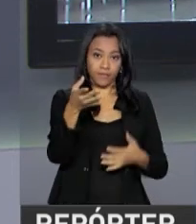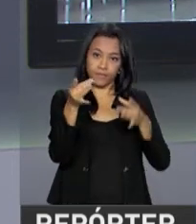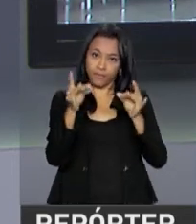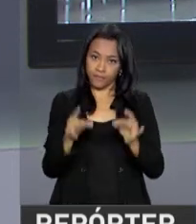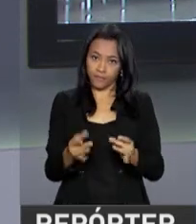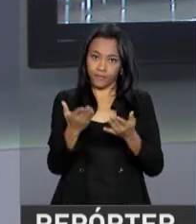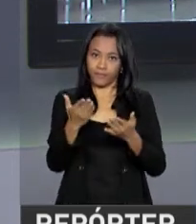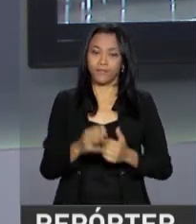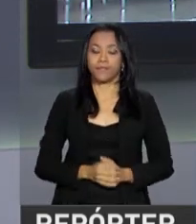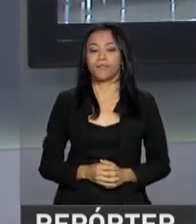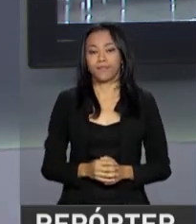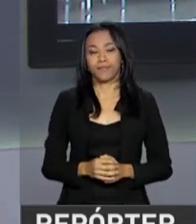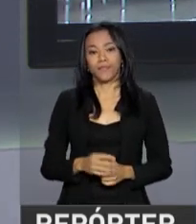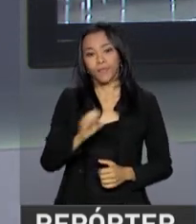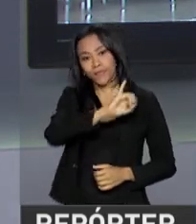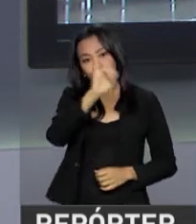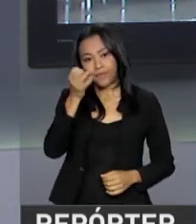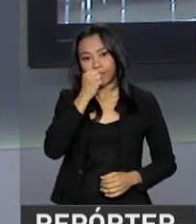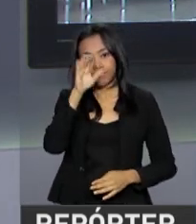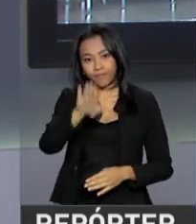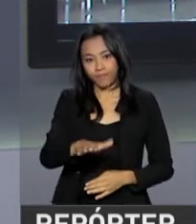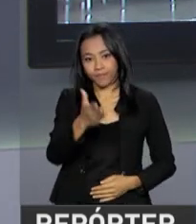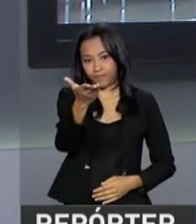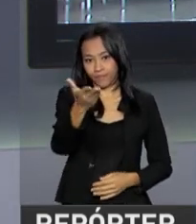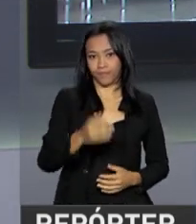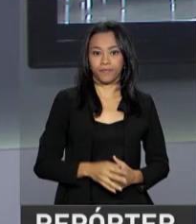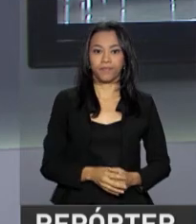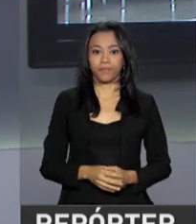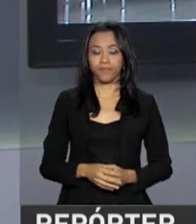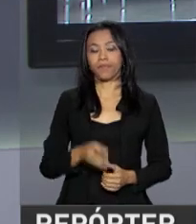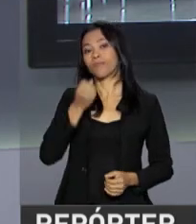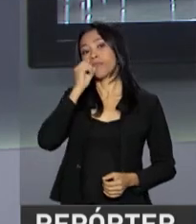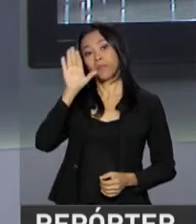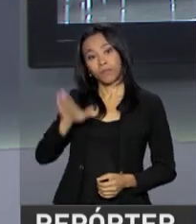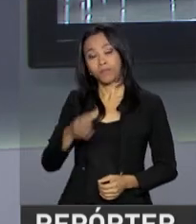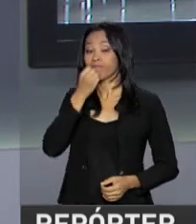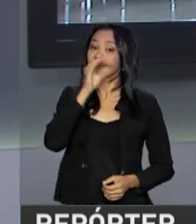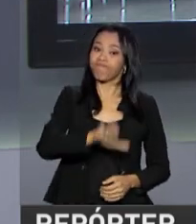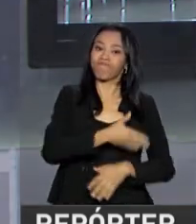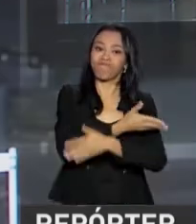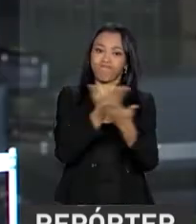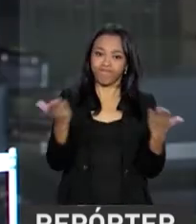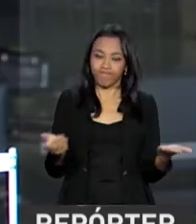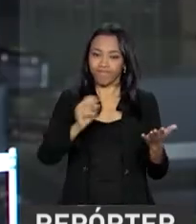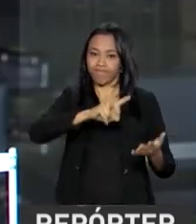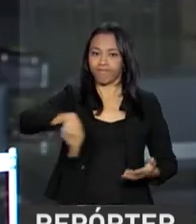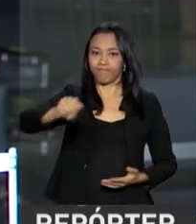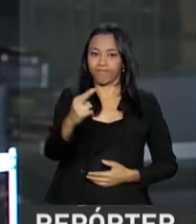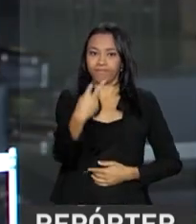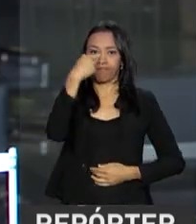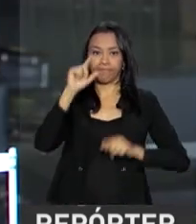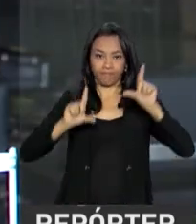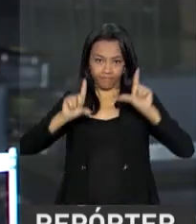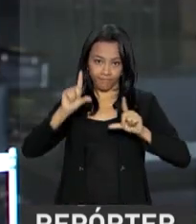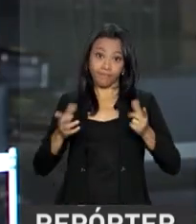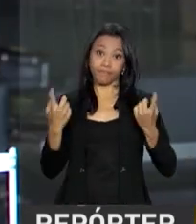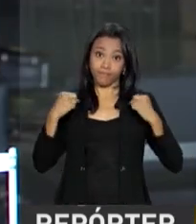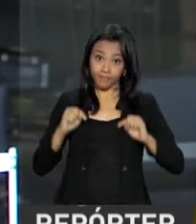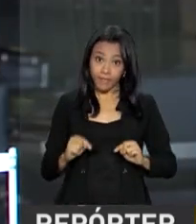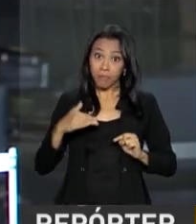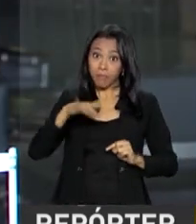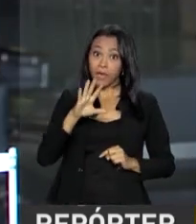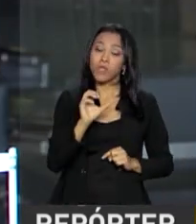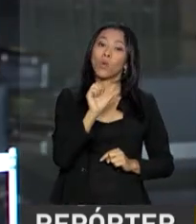ao vivo olá márcia boa tarde pra você boa tarde thaíssa boa tarde a todos que nos acompanham olha a estação mais de